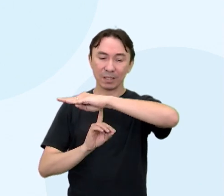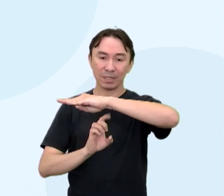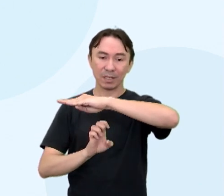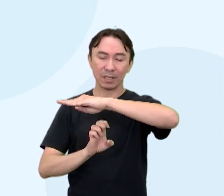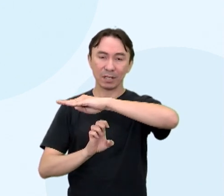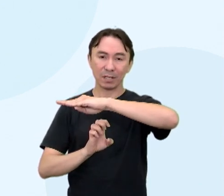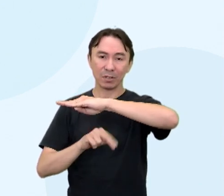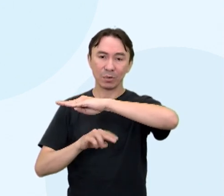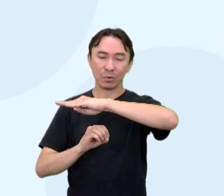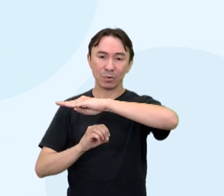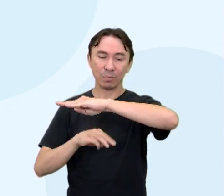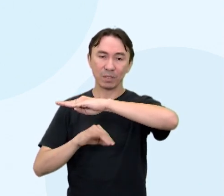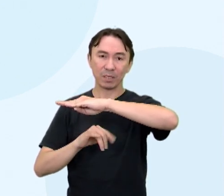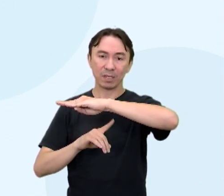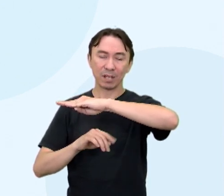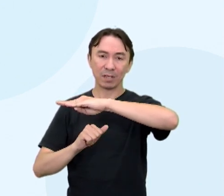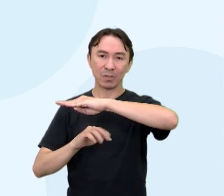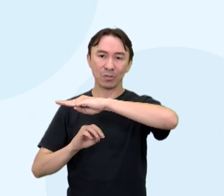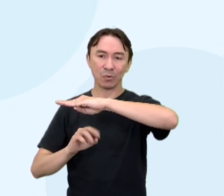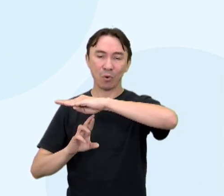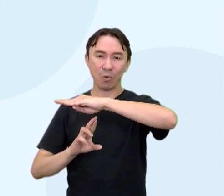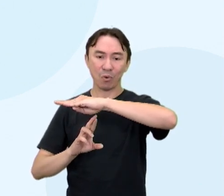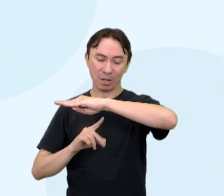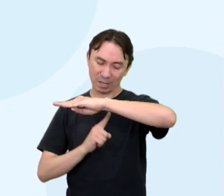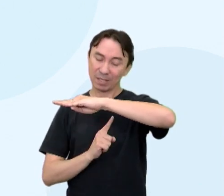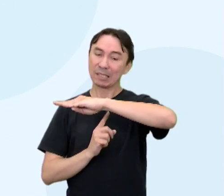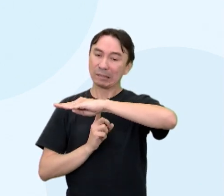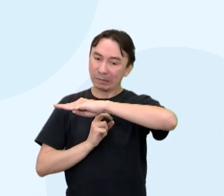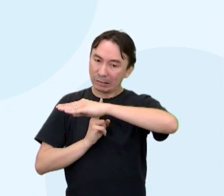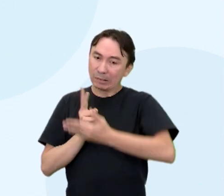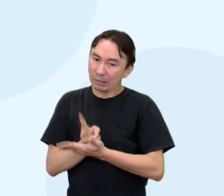será o 100. E aí tem uma condição para esse denominador, né?